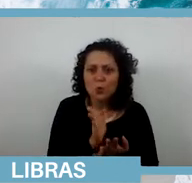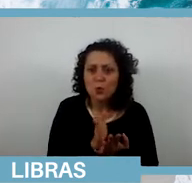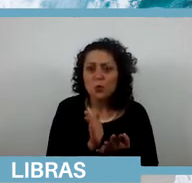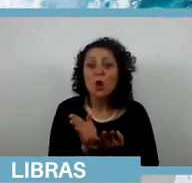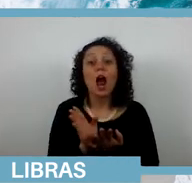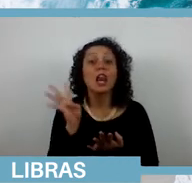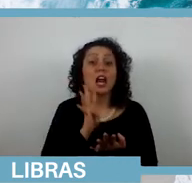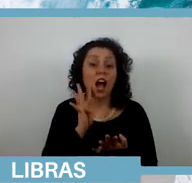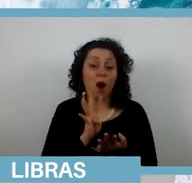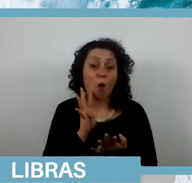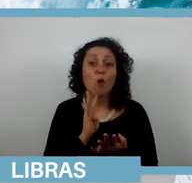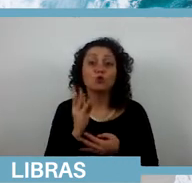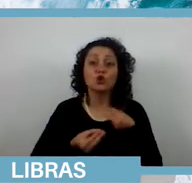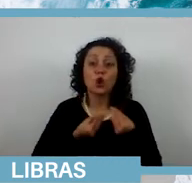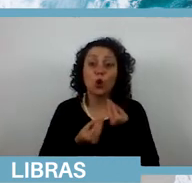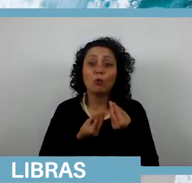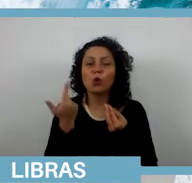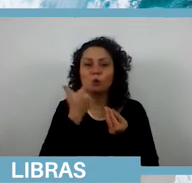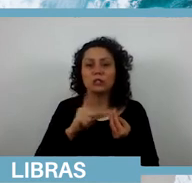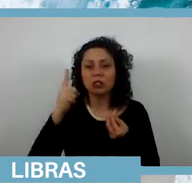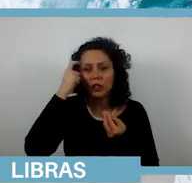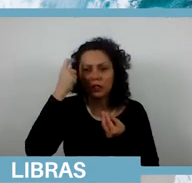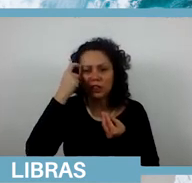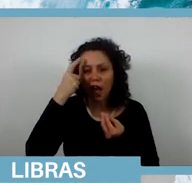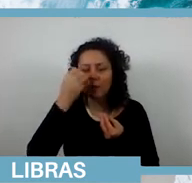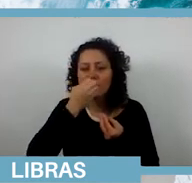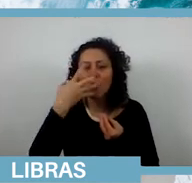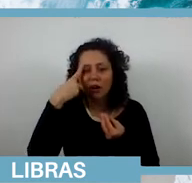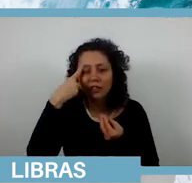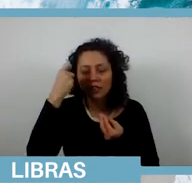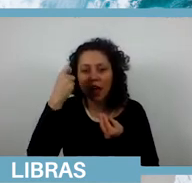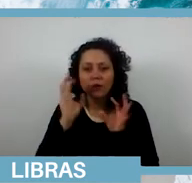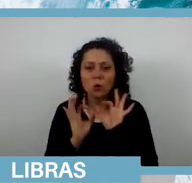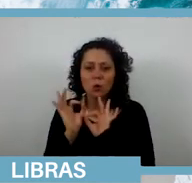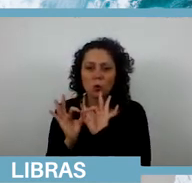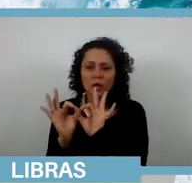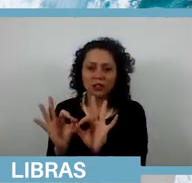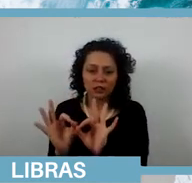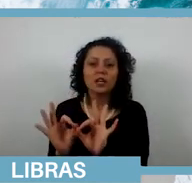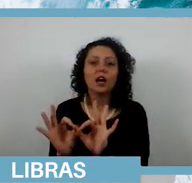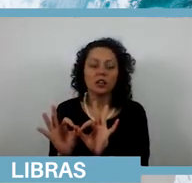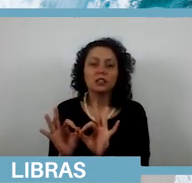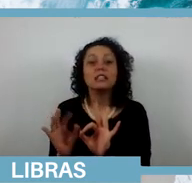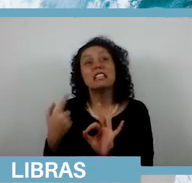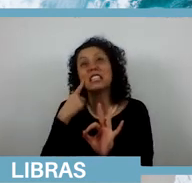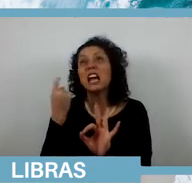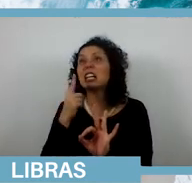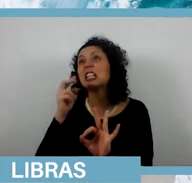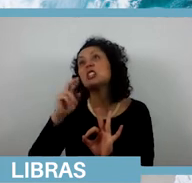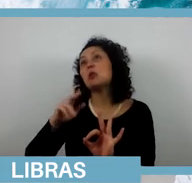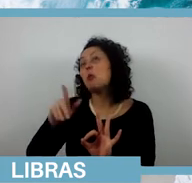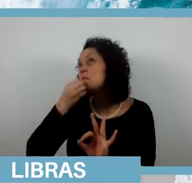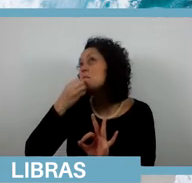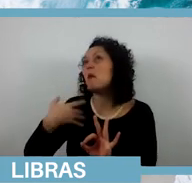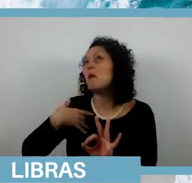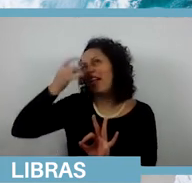para como ter as ideias, montar boas ideias, saber também descartar as ideias que não são tão boas, né? Porque também é um